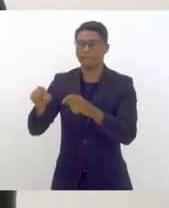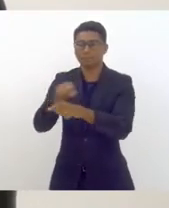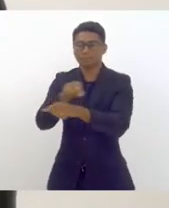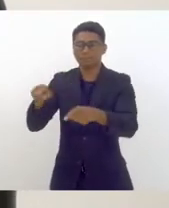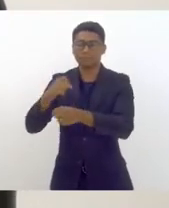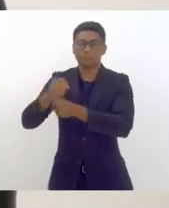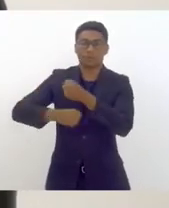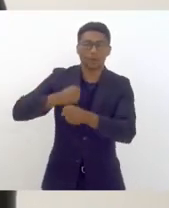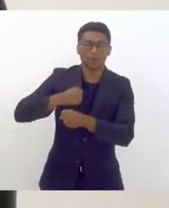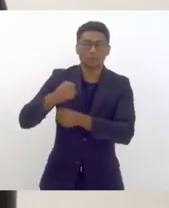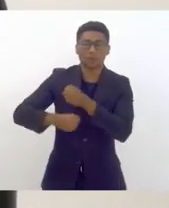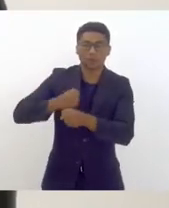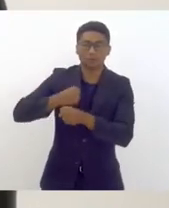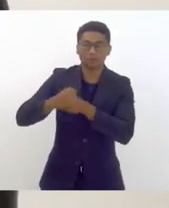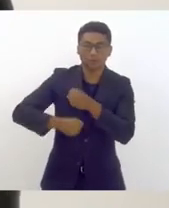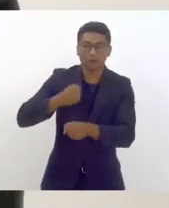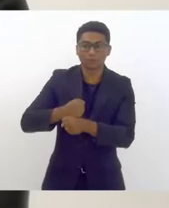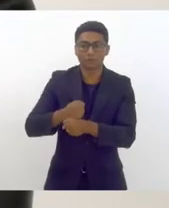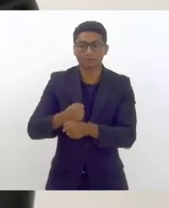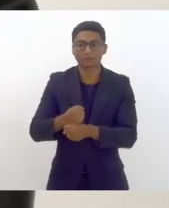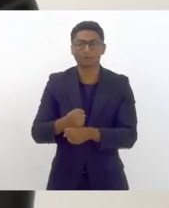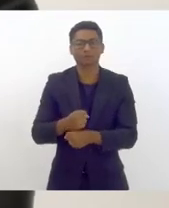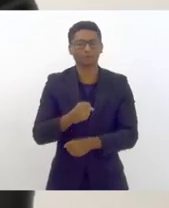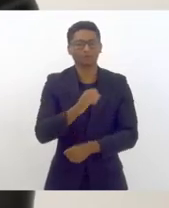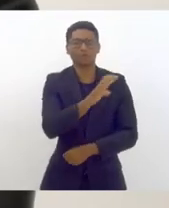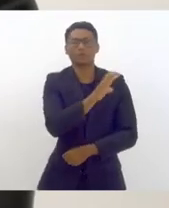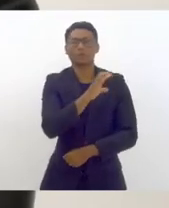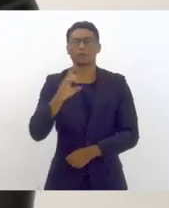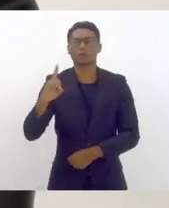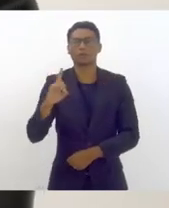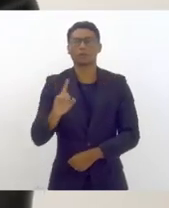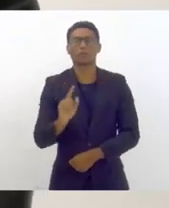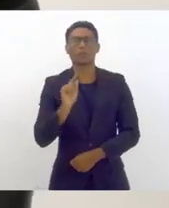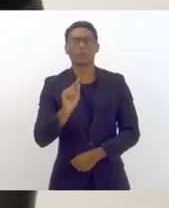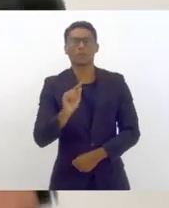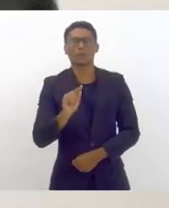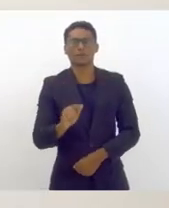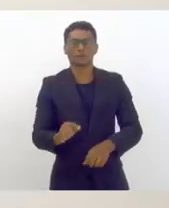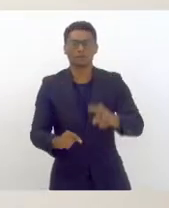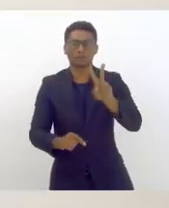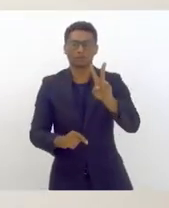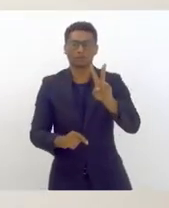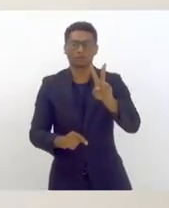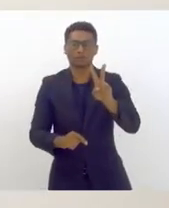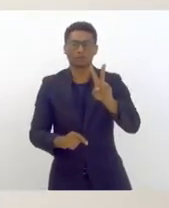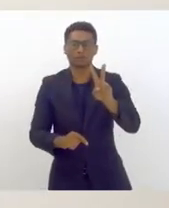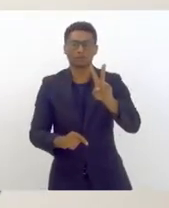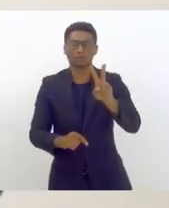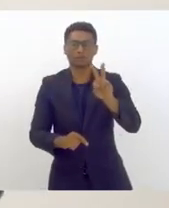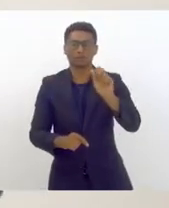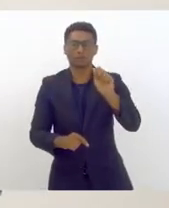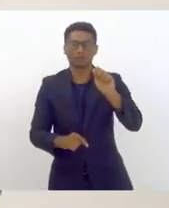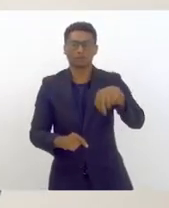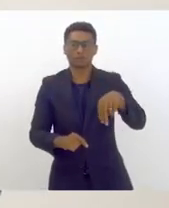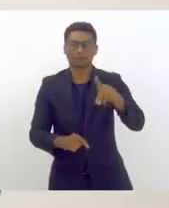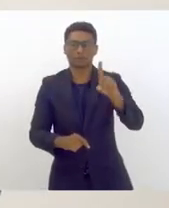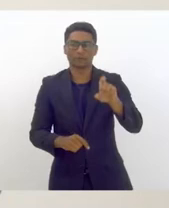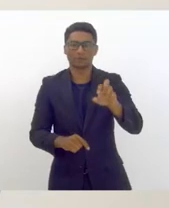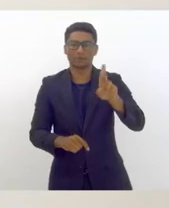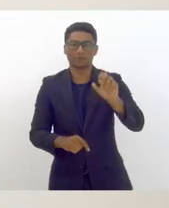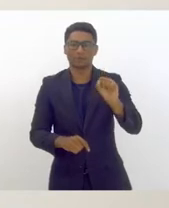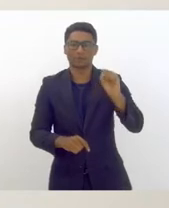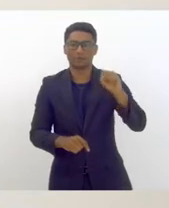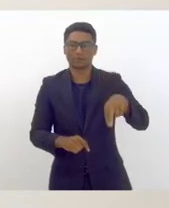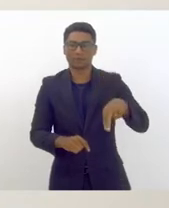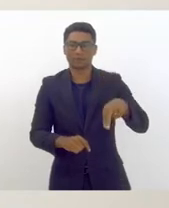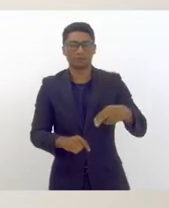anual, sob a coordenação do nosso querido Wanderson Nogueira, que está, inclusive, aqui presente, né,